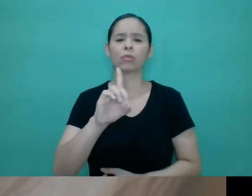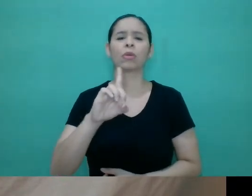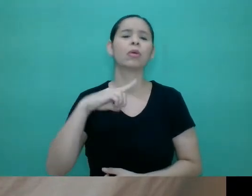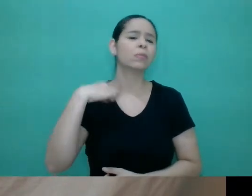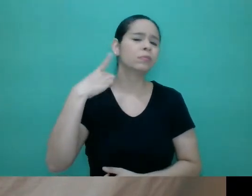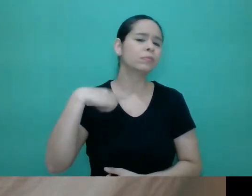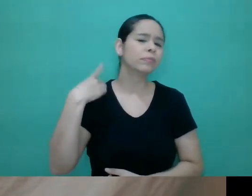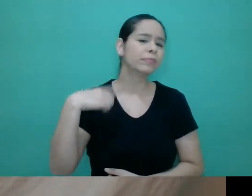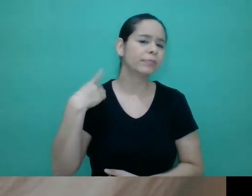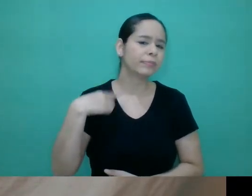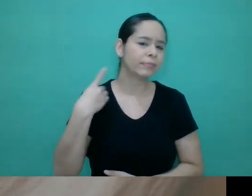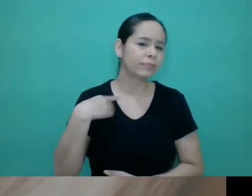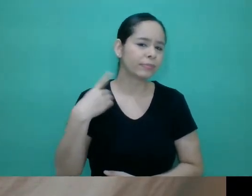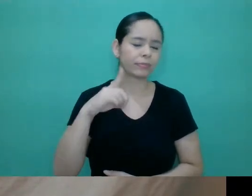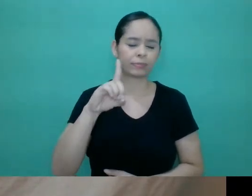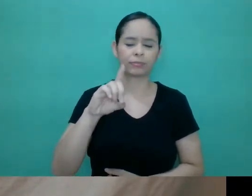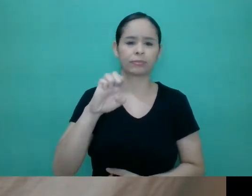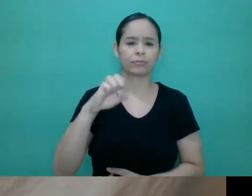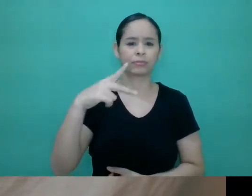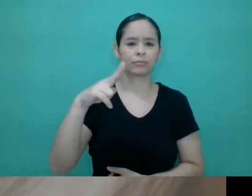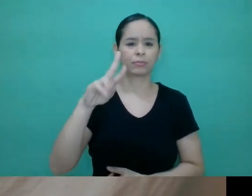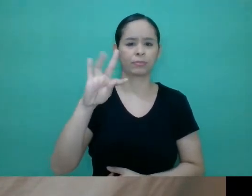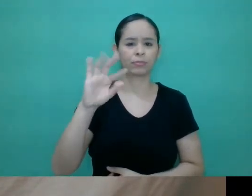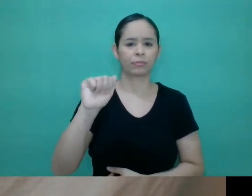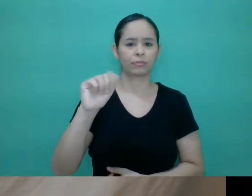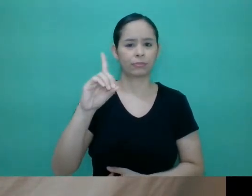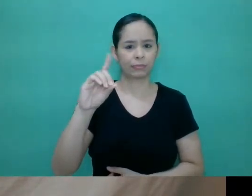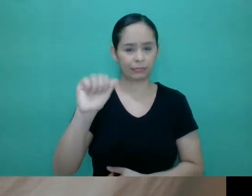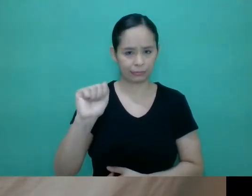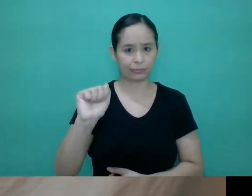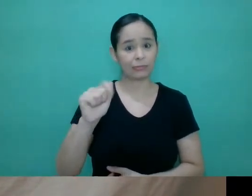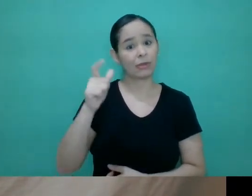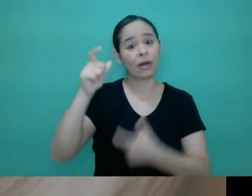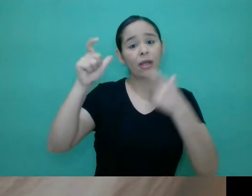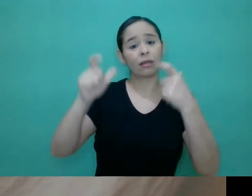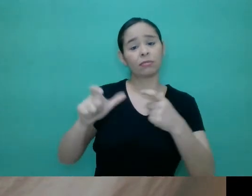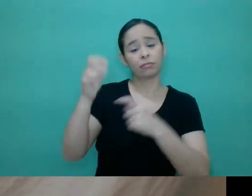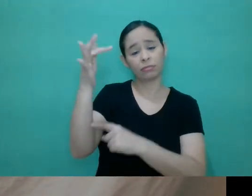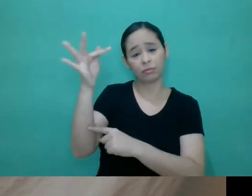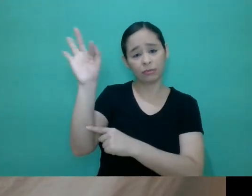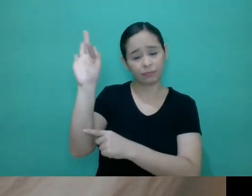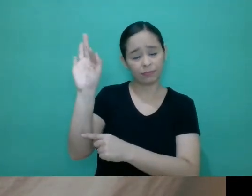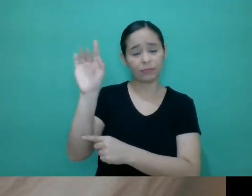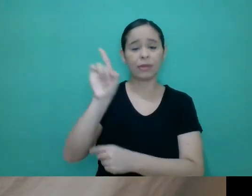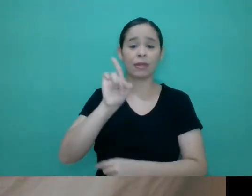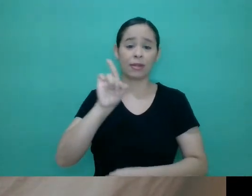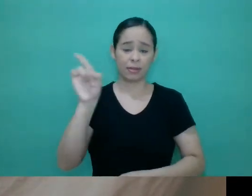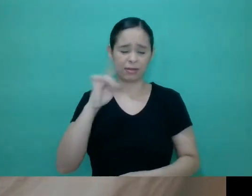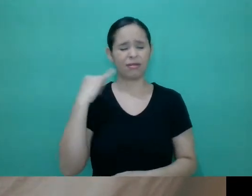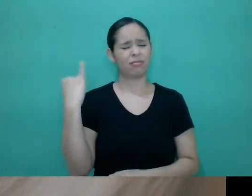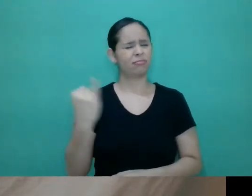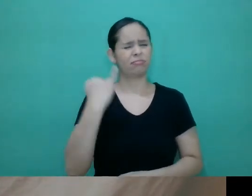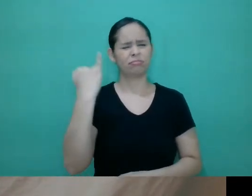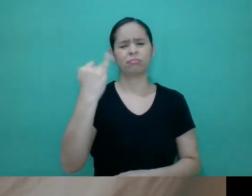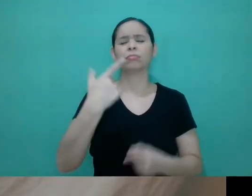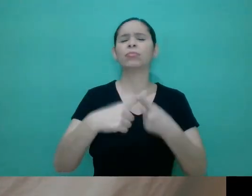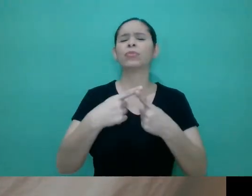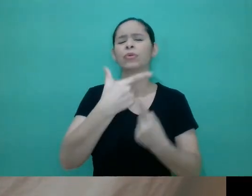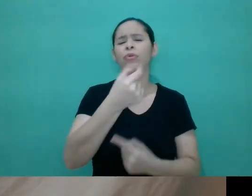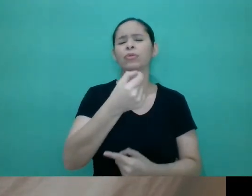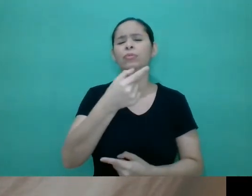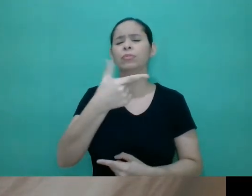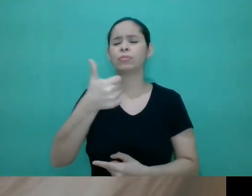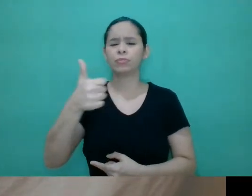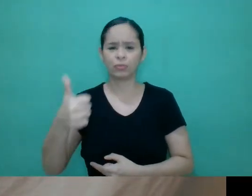representante da Guiana Francesa, né? E ela é super importante, principalmente porque em 2001 ela fez um trabalho